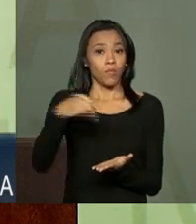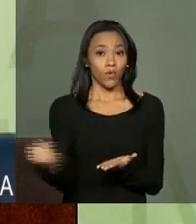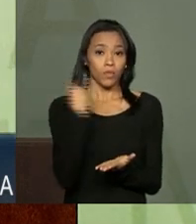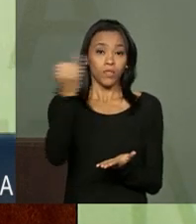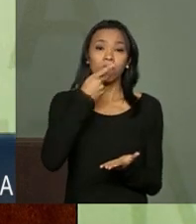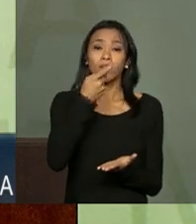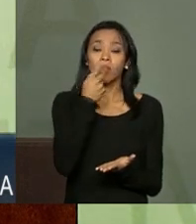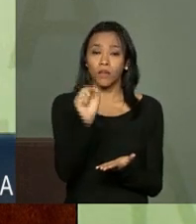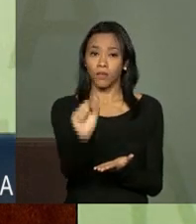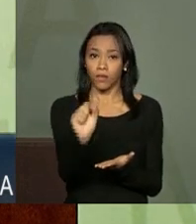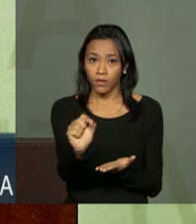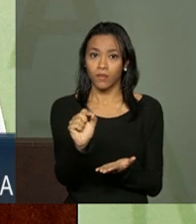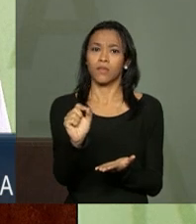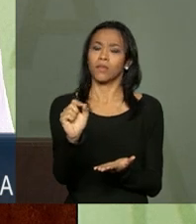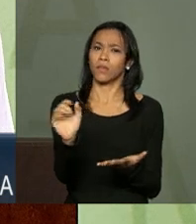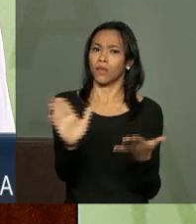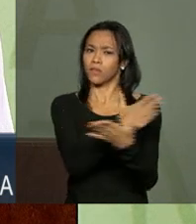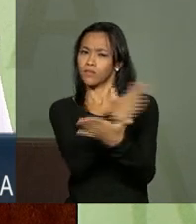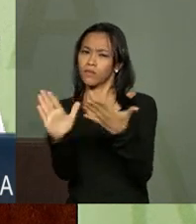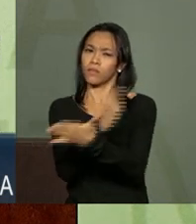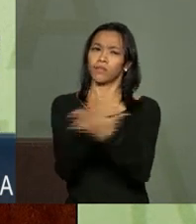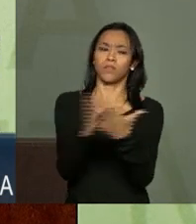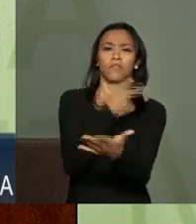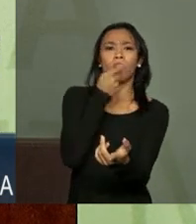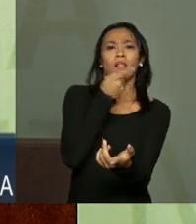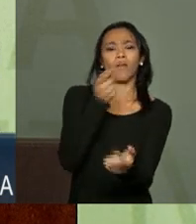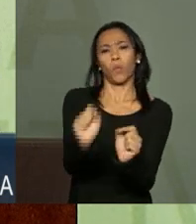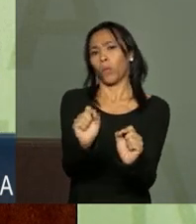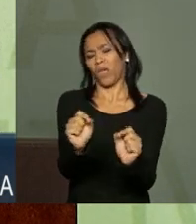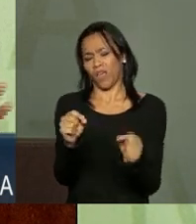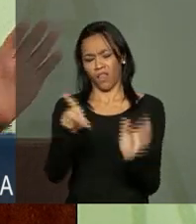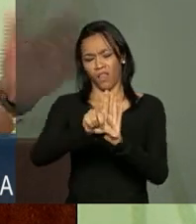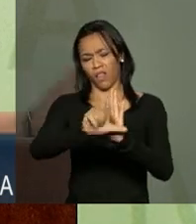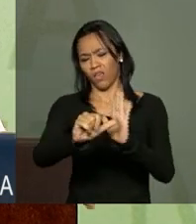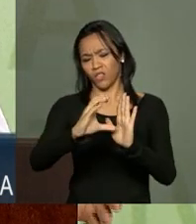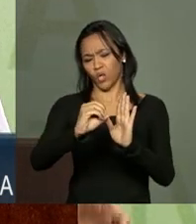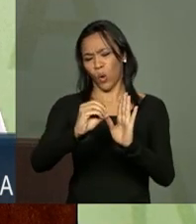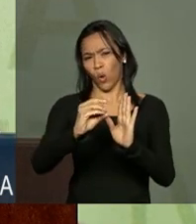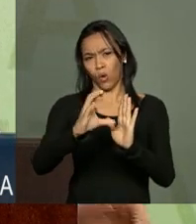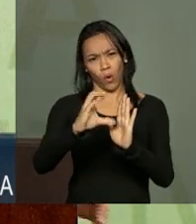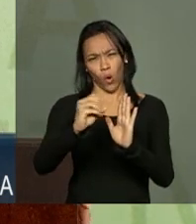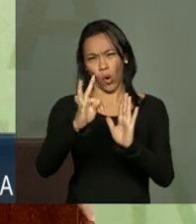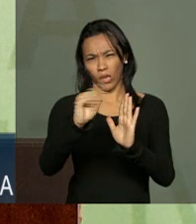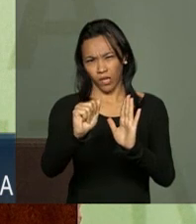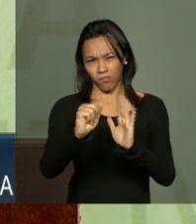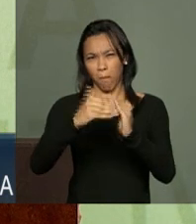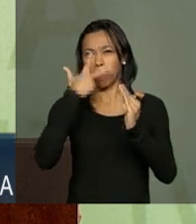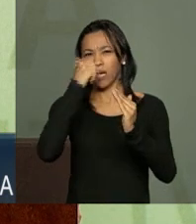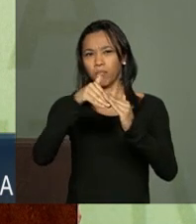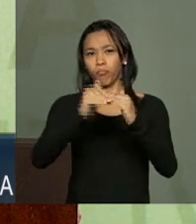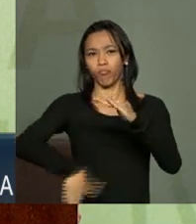frisar que muitas vezes diziam que com a lei de cotas nós estávamos nivelando por